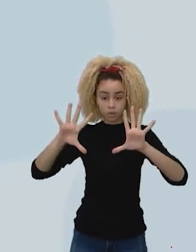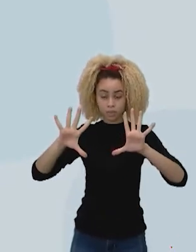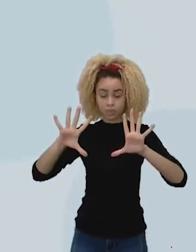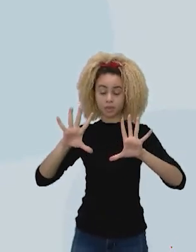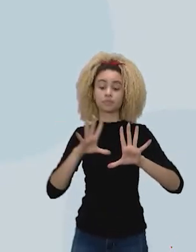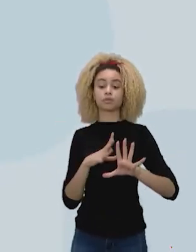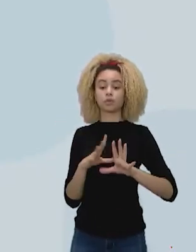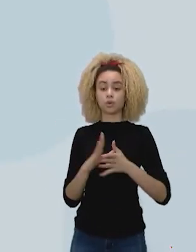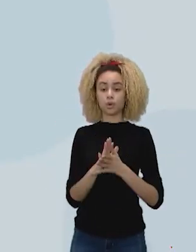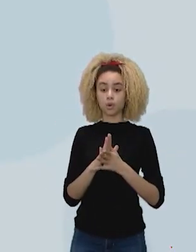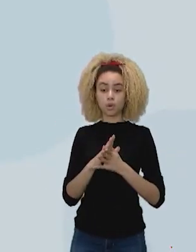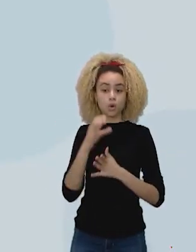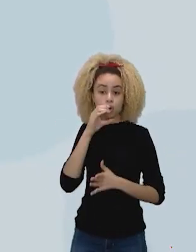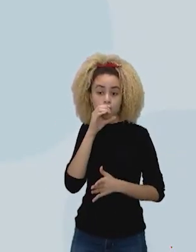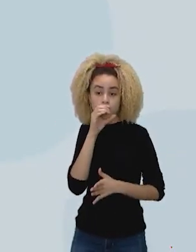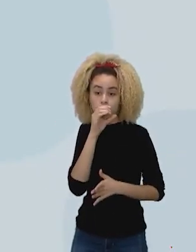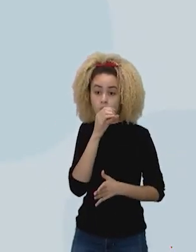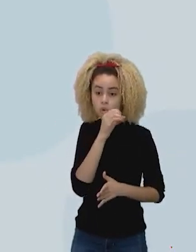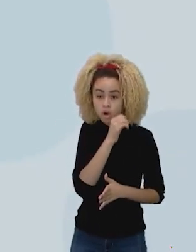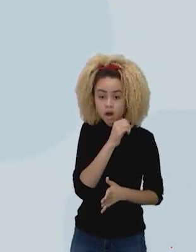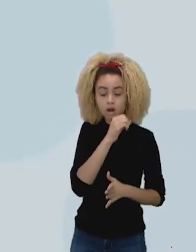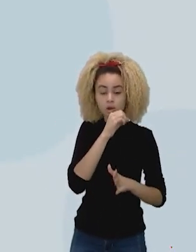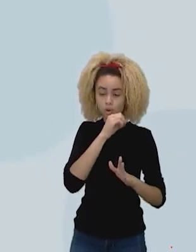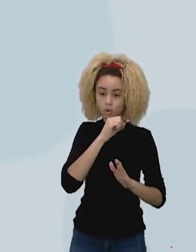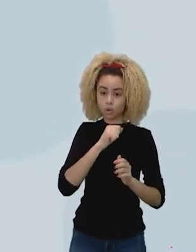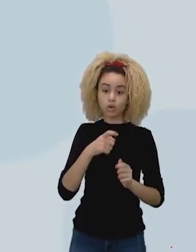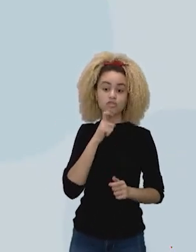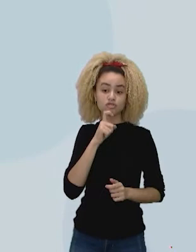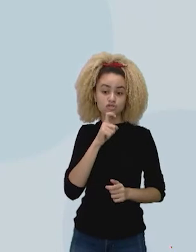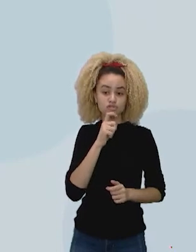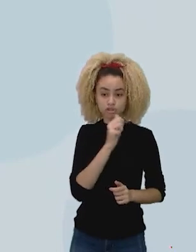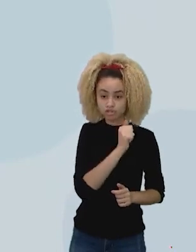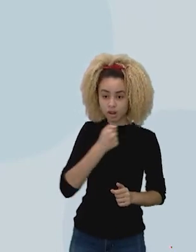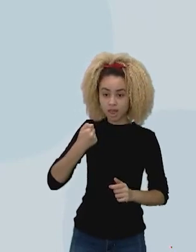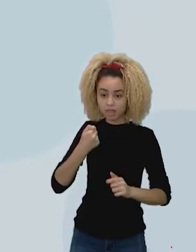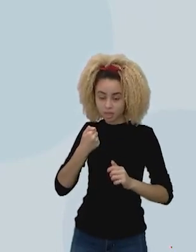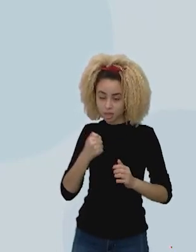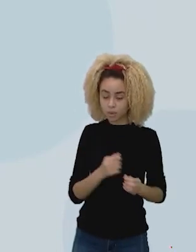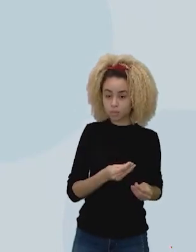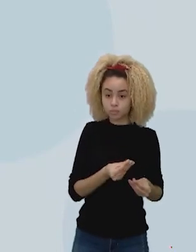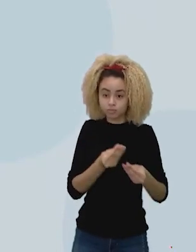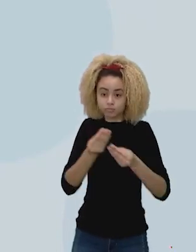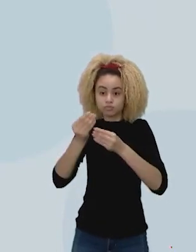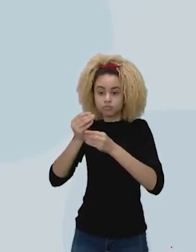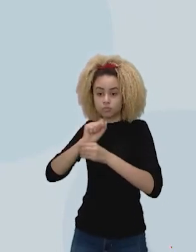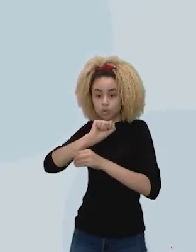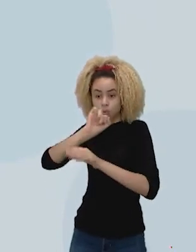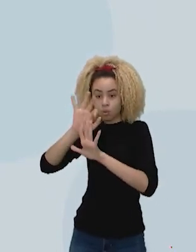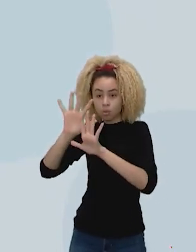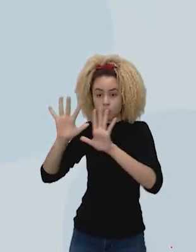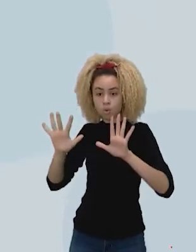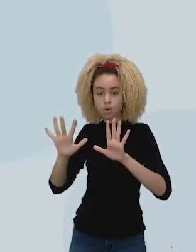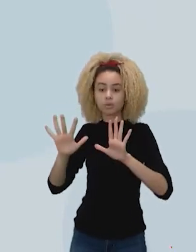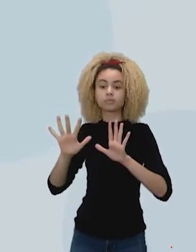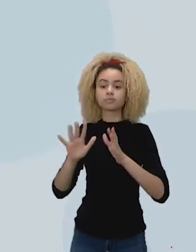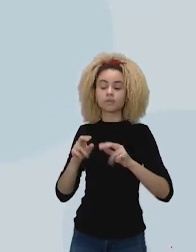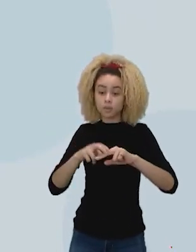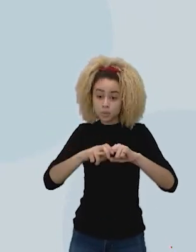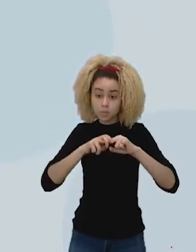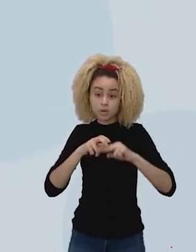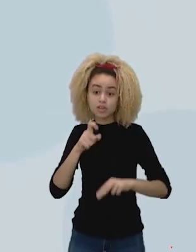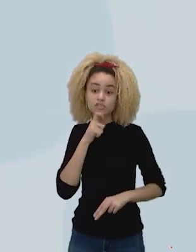que é o caso da geladeira, e jogando para fora. E é por isso que a parte de trás da geladeira normalmente